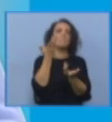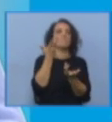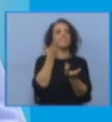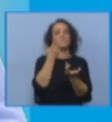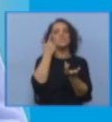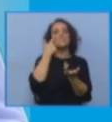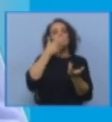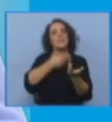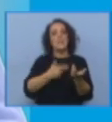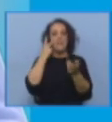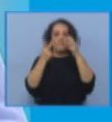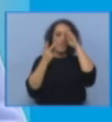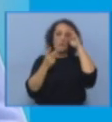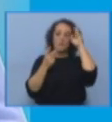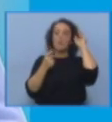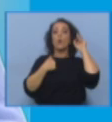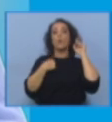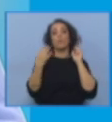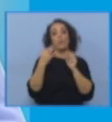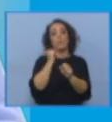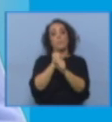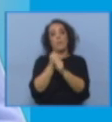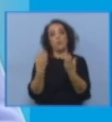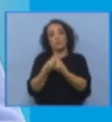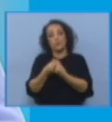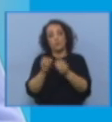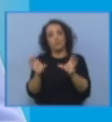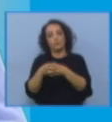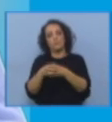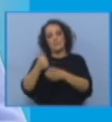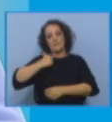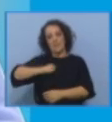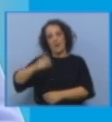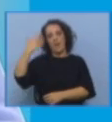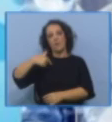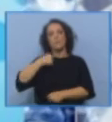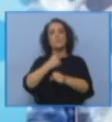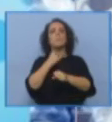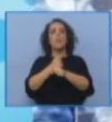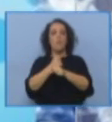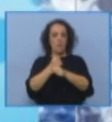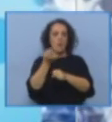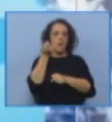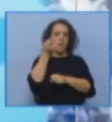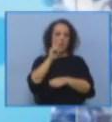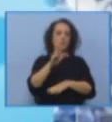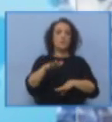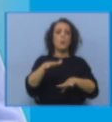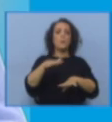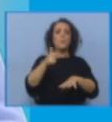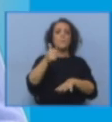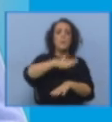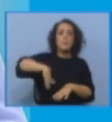de vida. E eu, como trabalhei de perto também com a etnia cigana, sobretudo quando trabalhei no bairro da Boa Vista, seja como estudante, seja depois